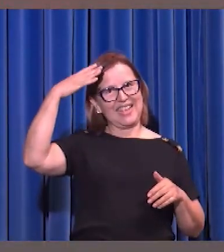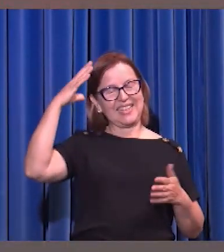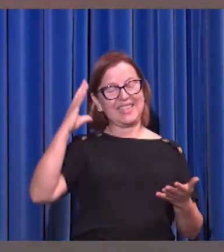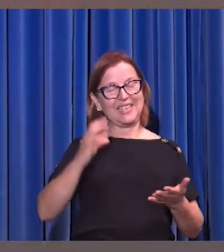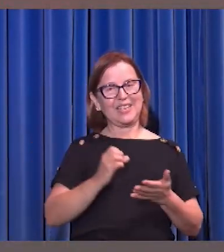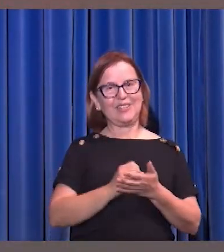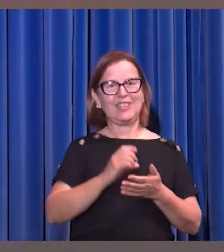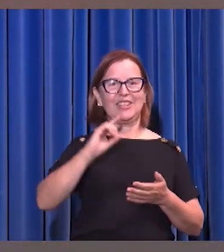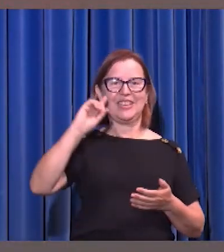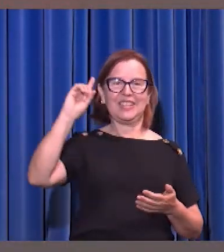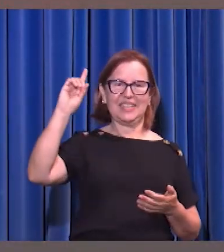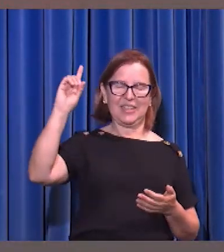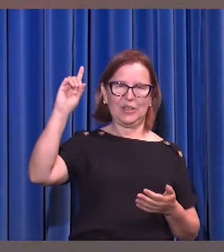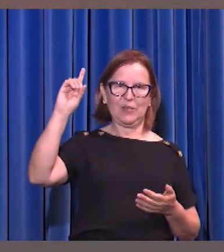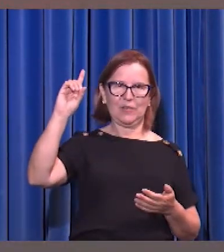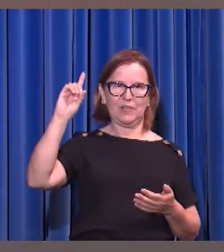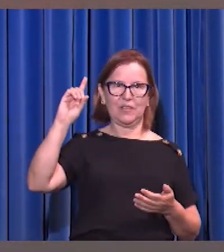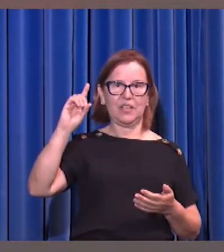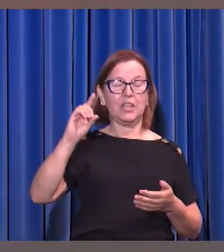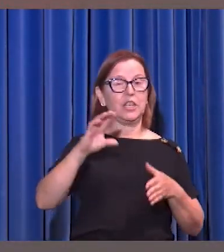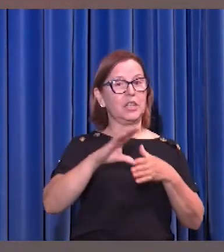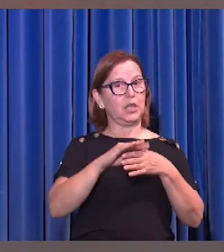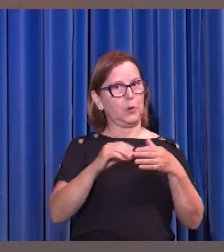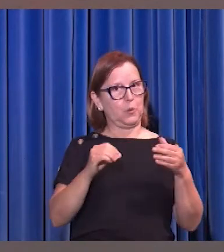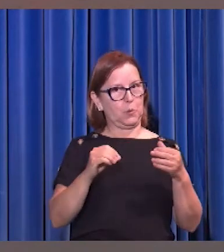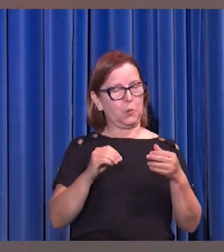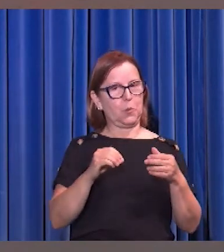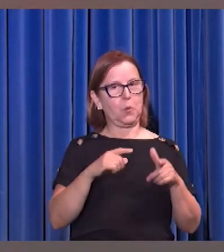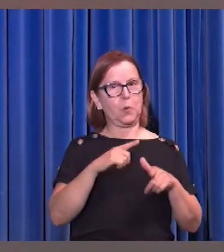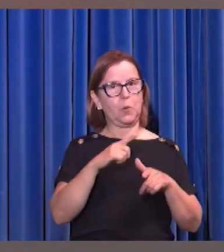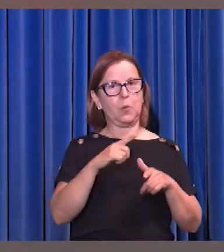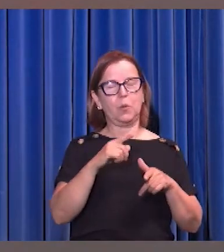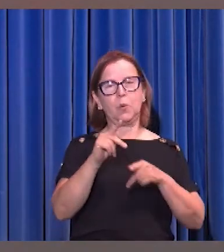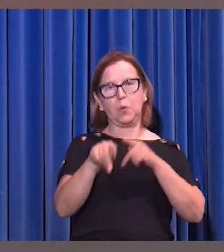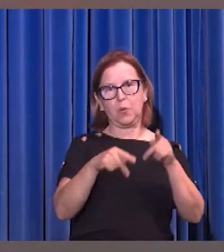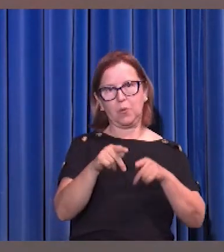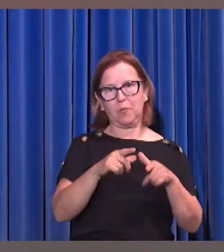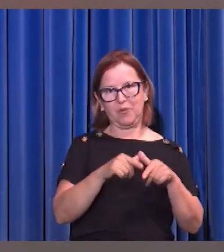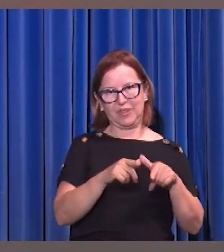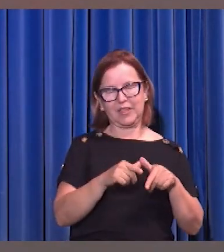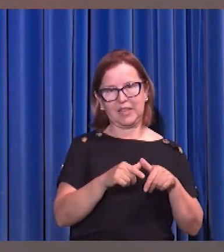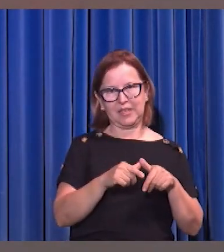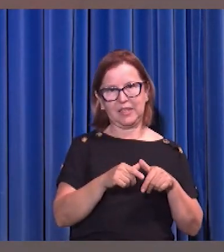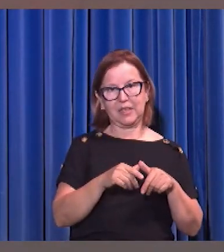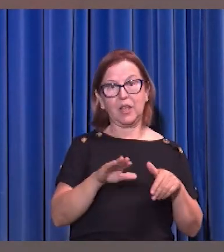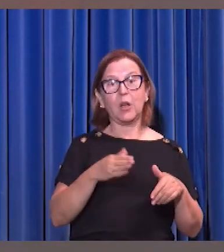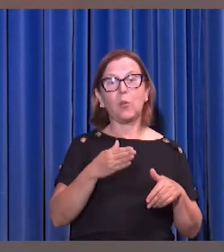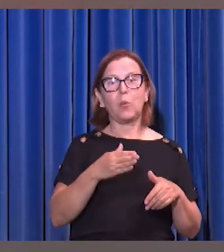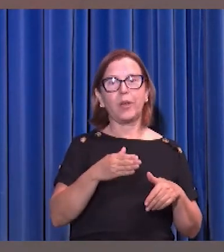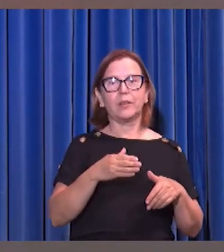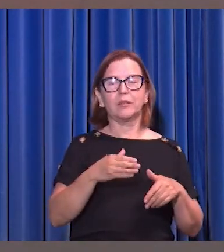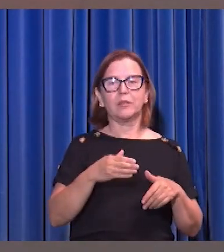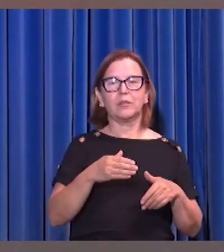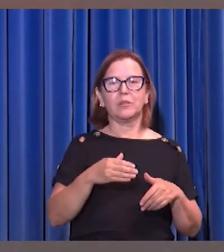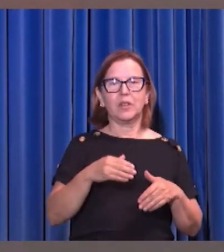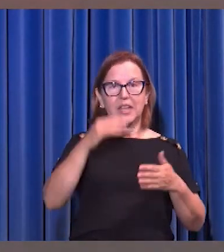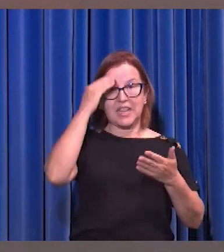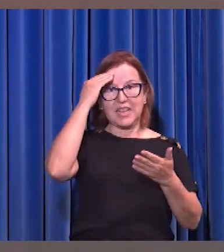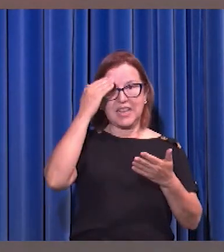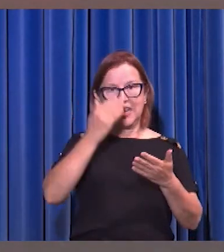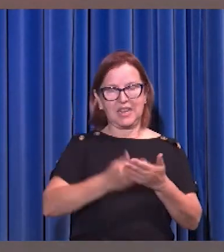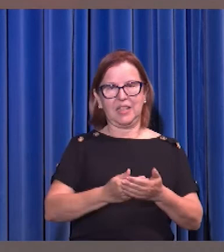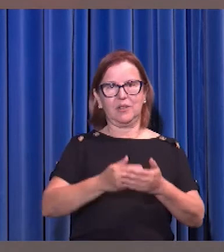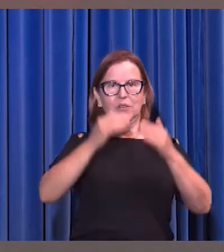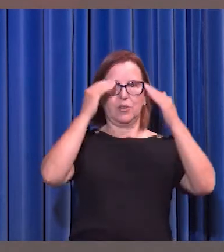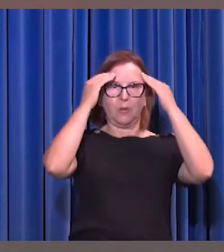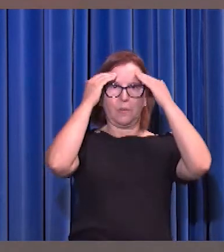quando eles creram em sua palavra e obedeceram à ordem do Senhor. Foi isso que os curou.